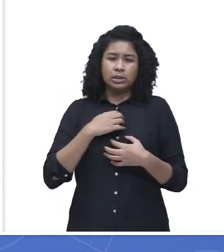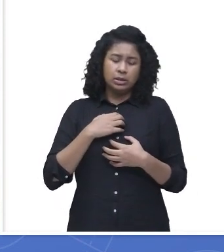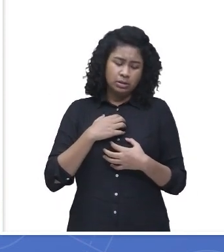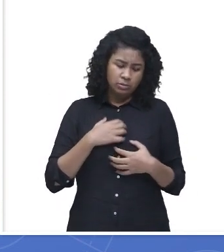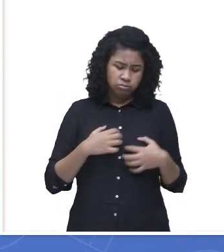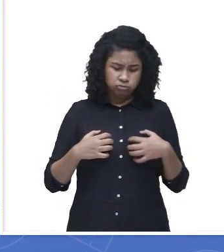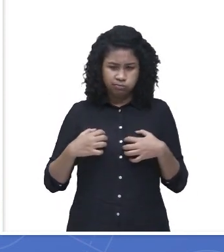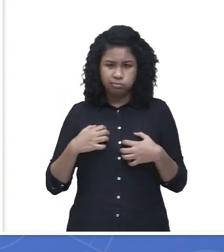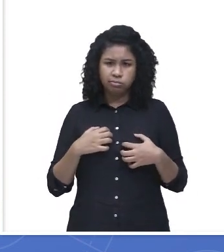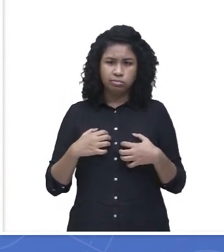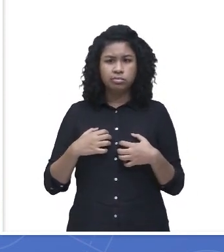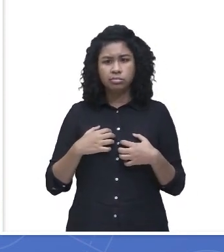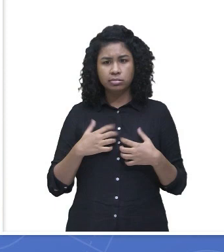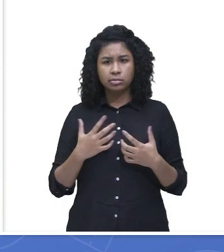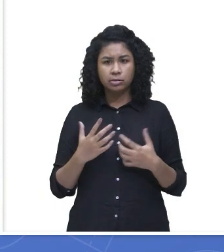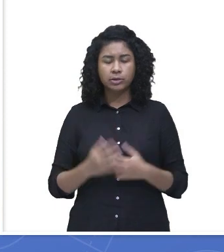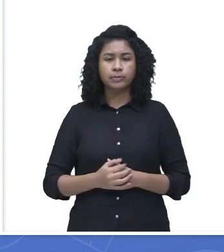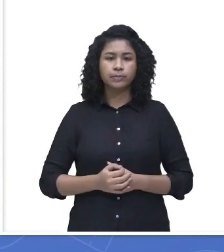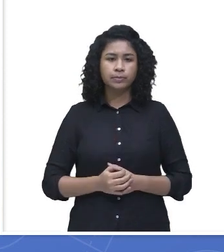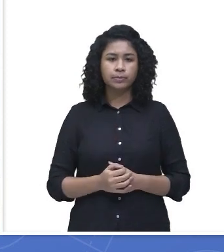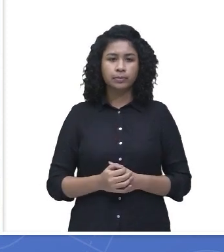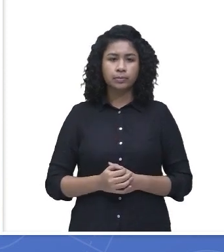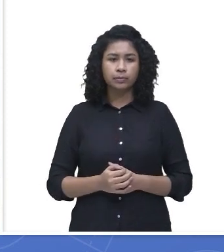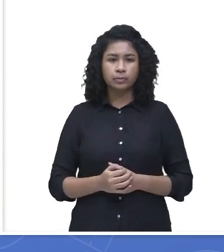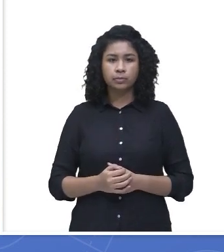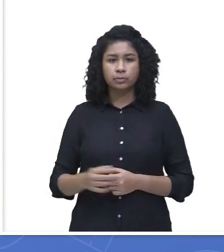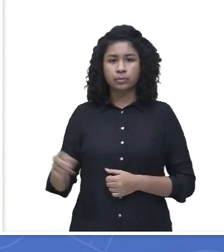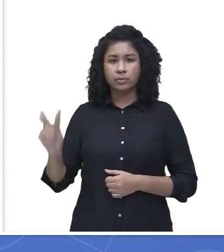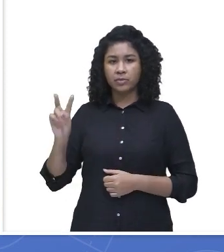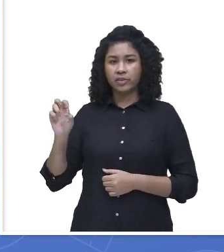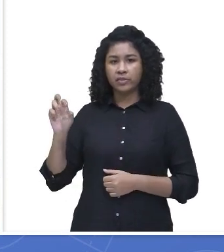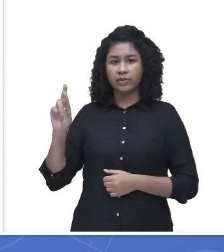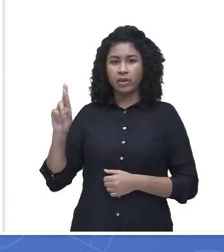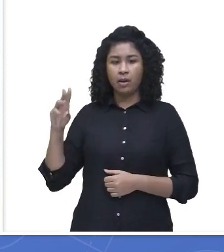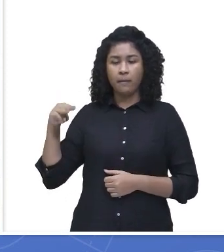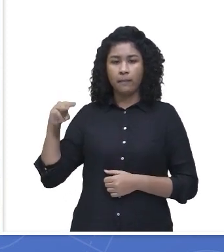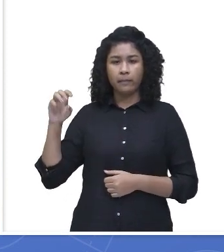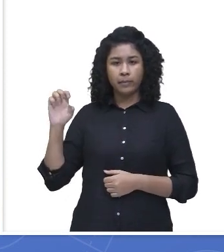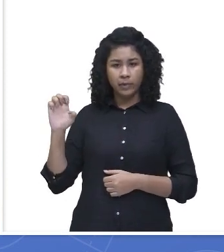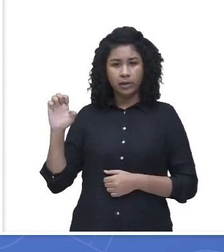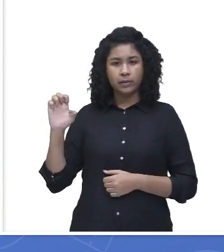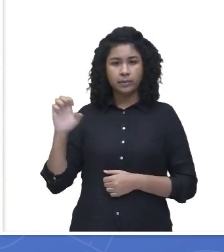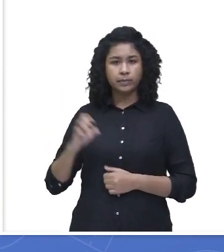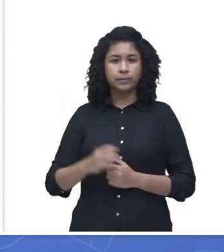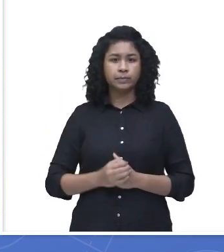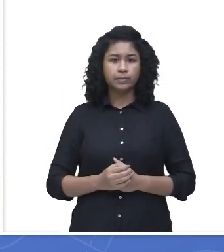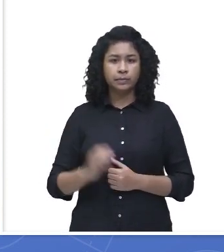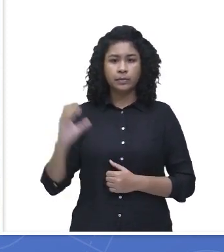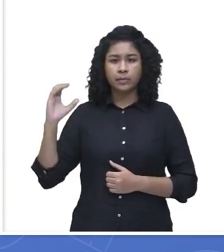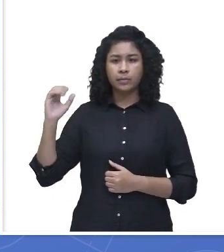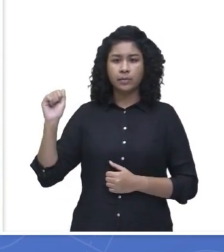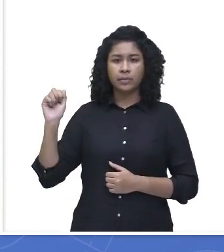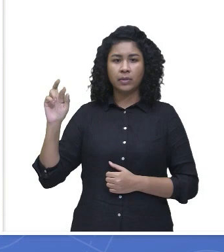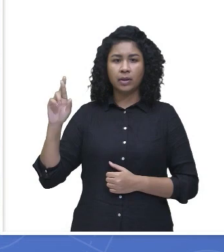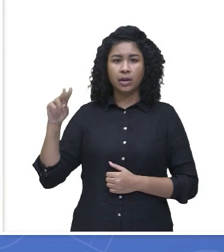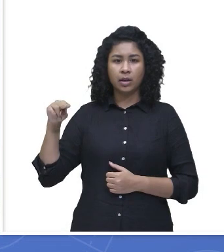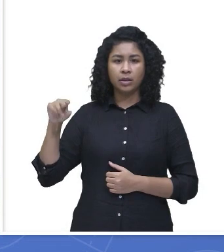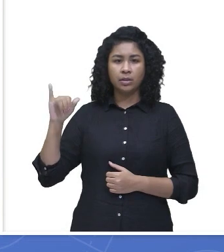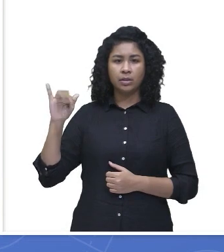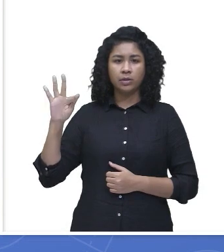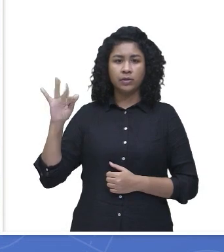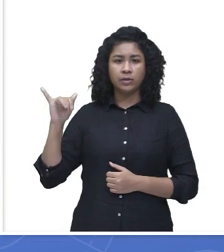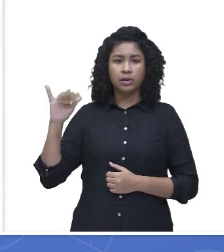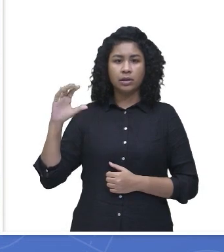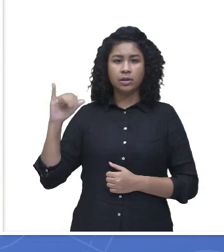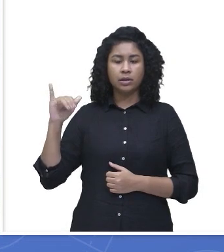mal-estar. Outra palavra, verme, certo? E carnificinas.